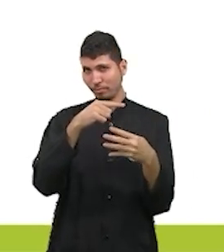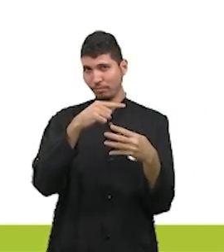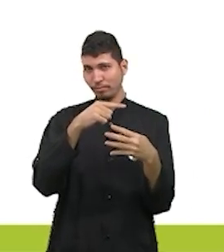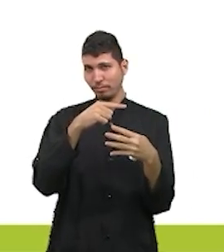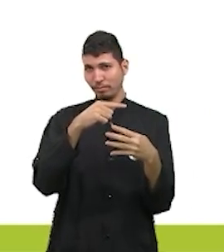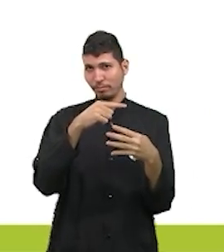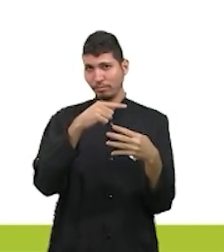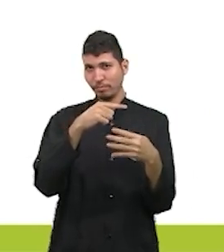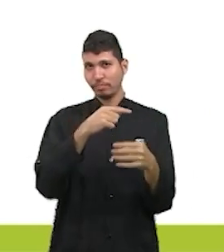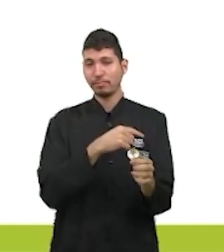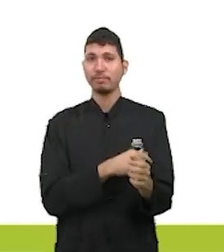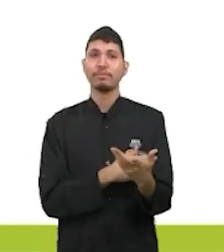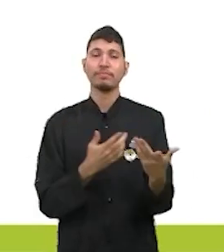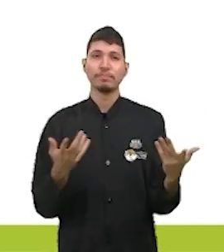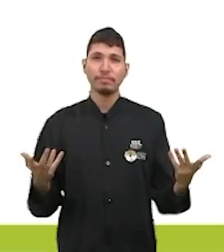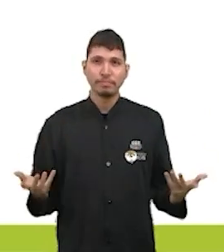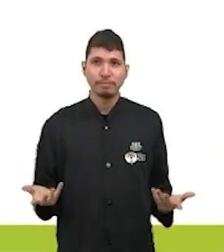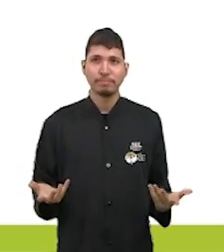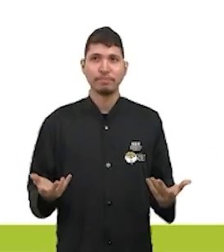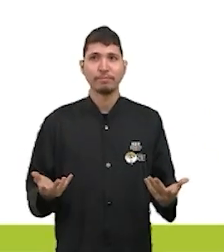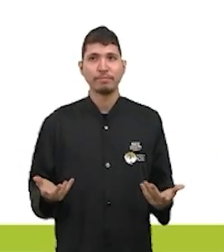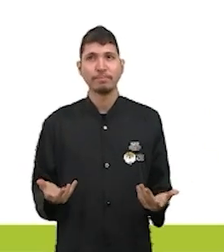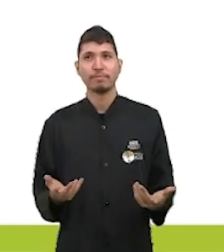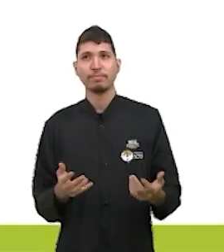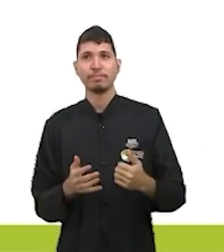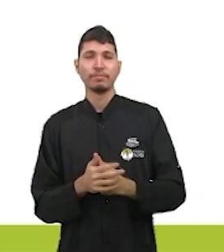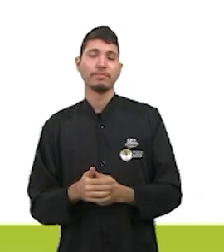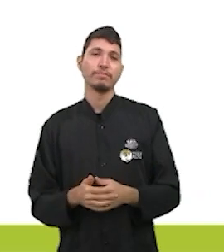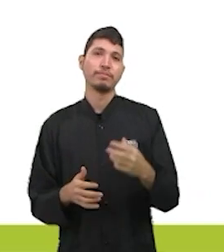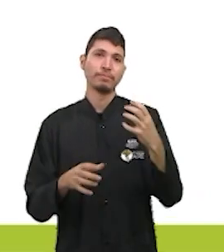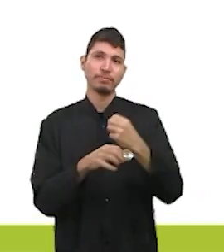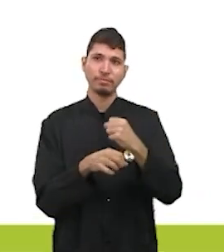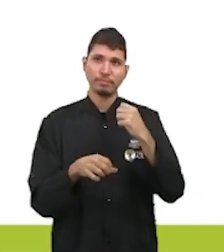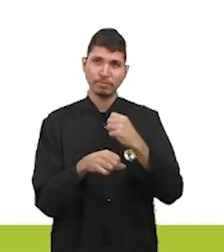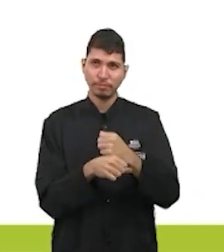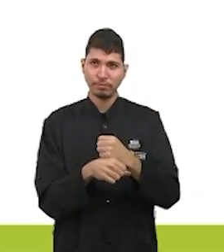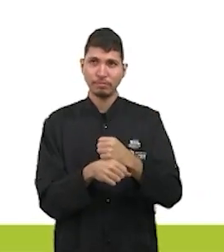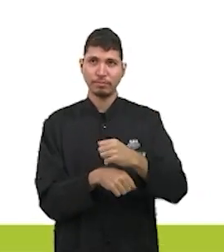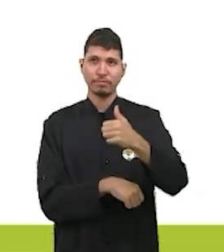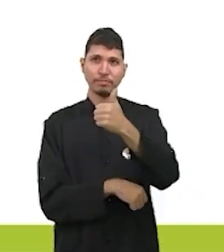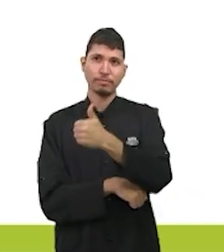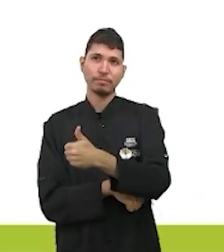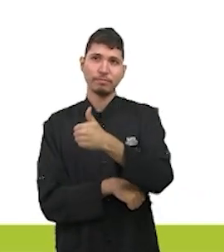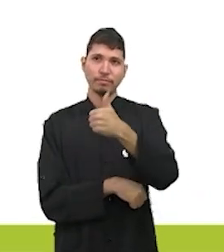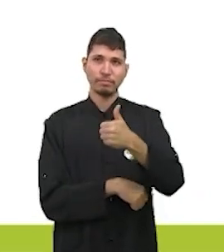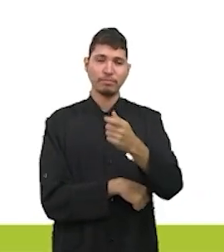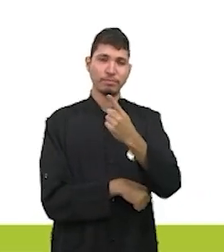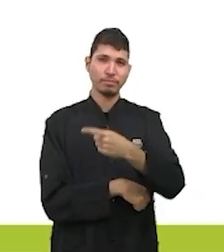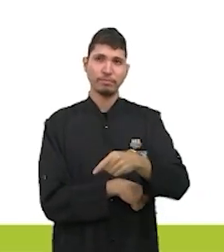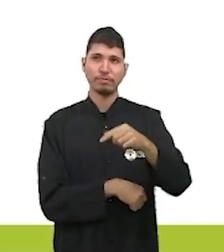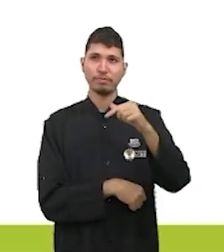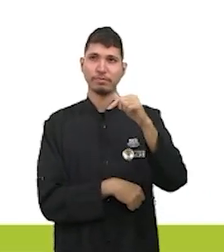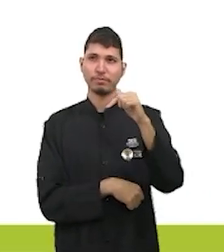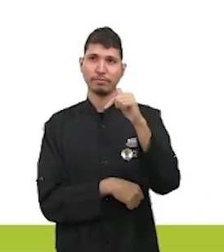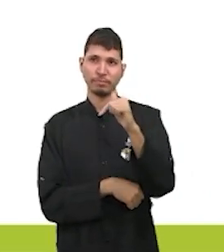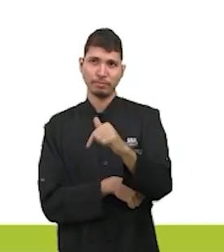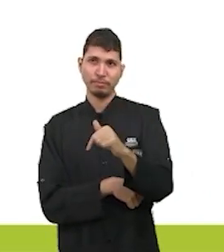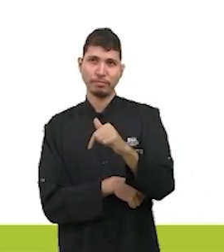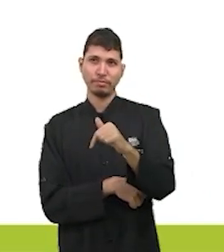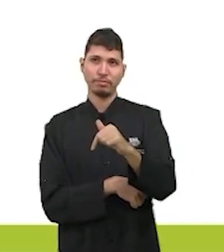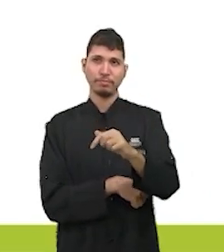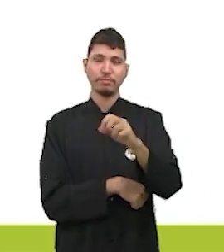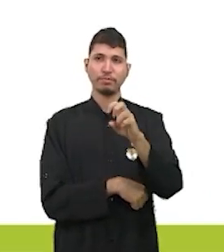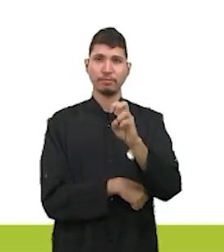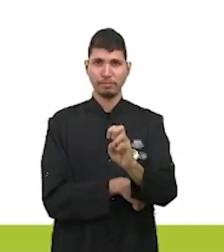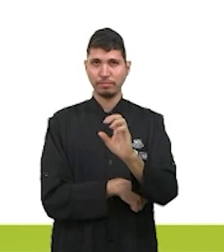uma resistência igual a 11,75 ohms, tá? No fio 3,